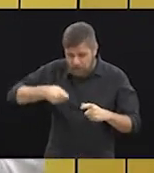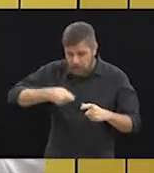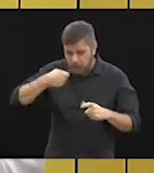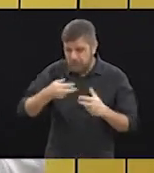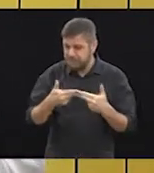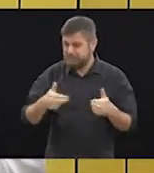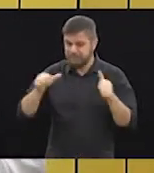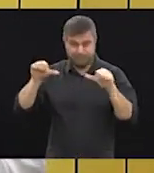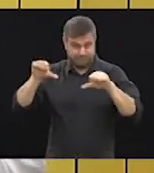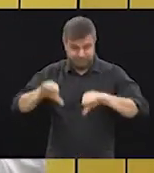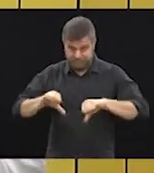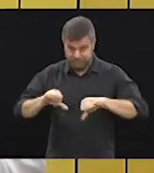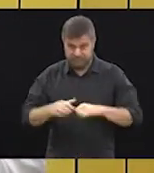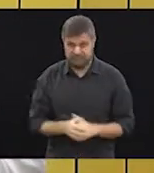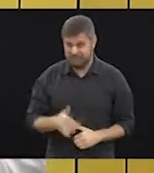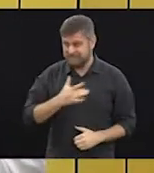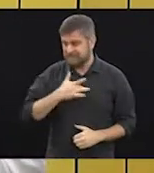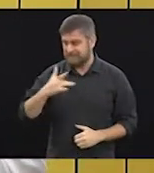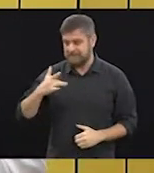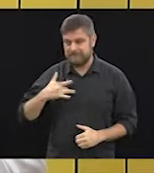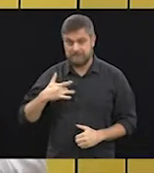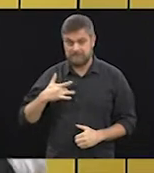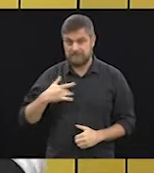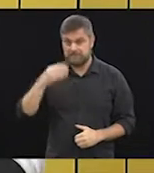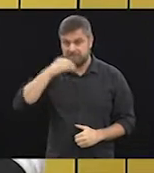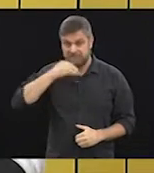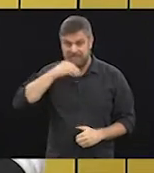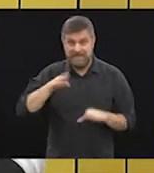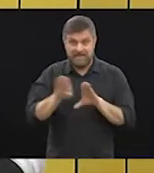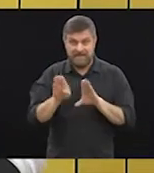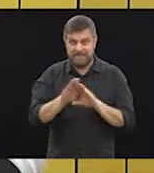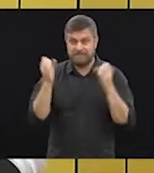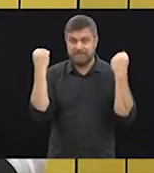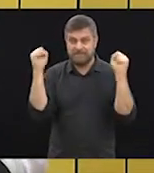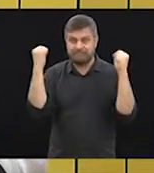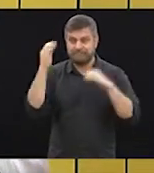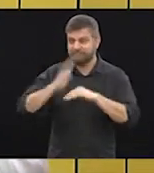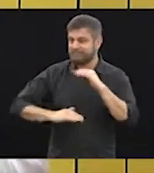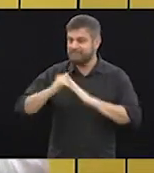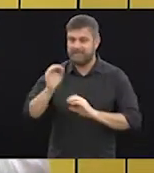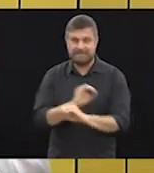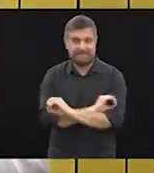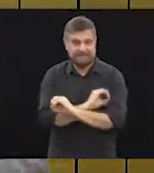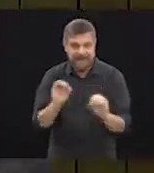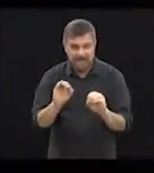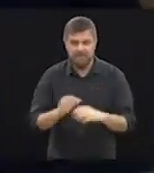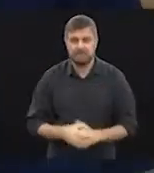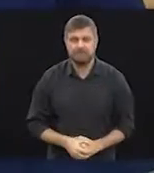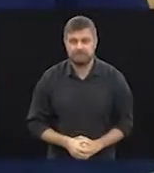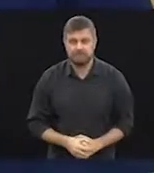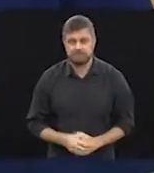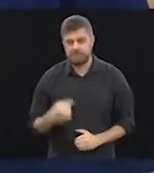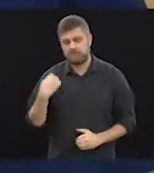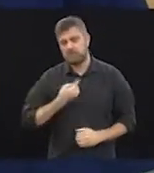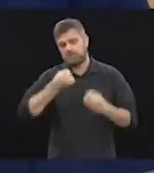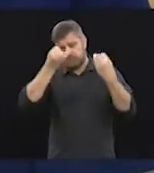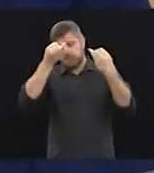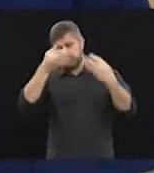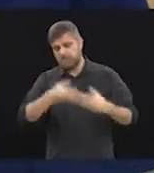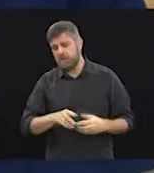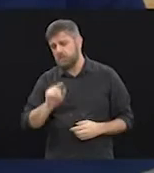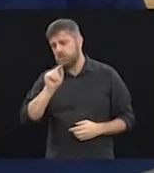estão hábitos alimentares pouco saudáveis e falta de uma rotina de exercícios físicos. Nós estamos